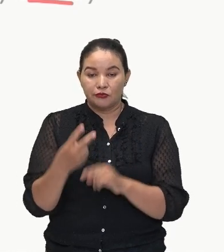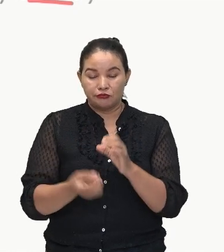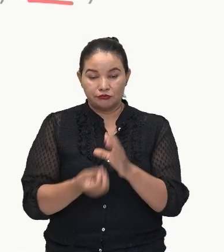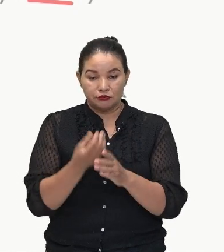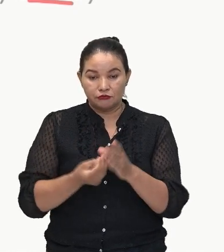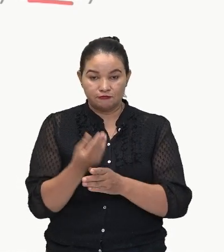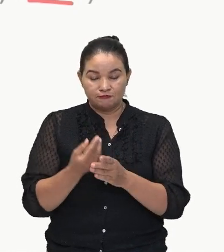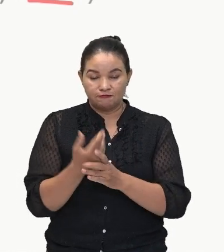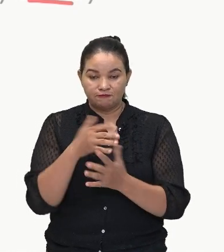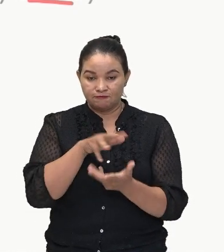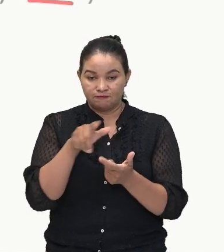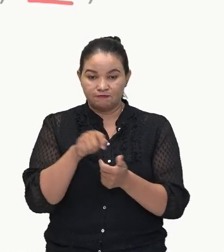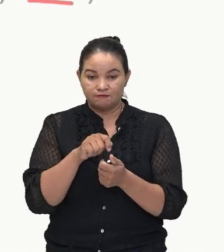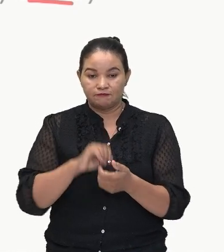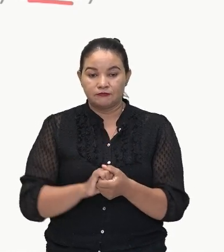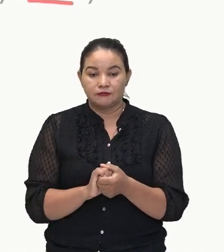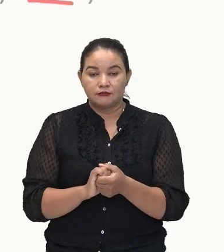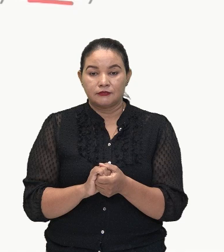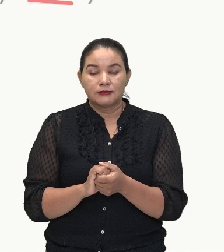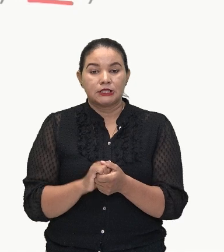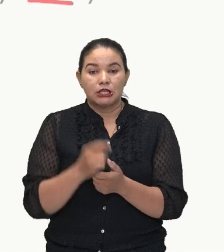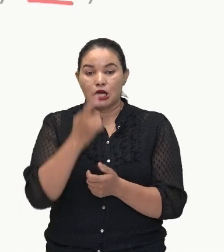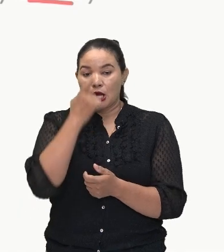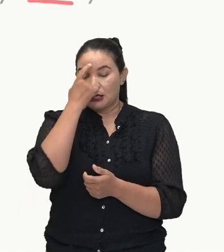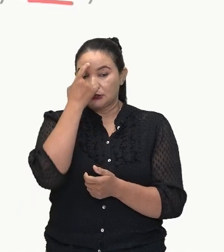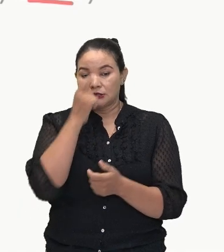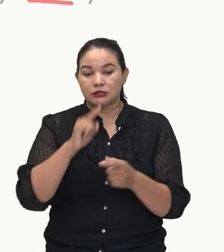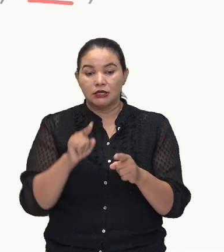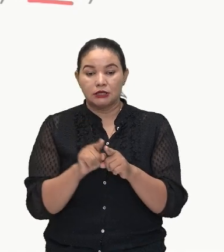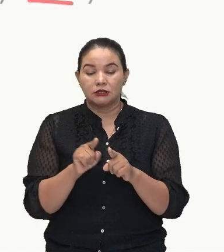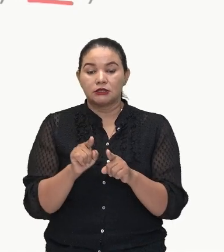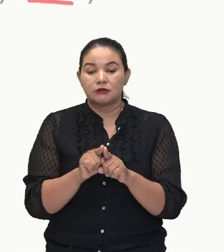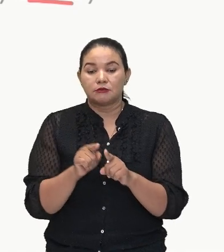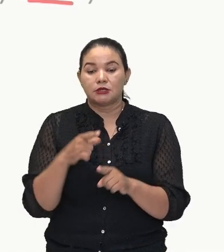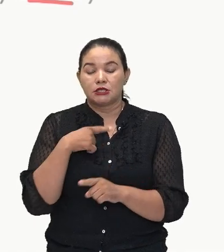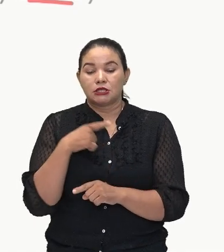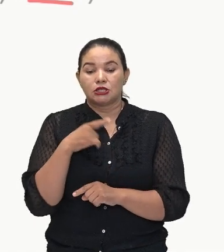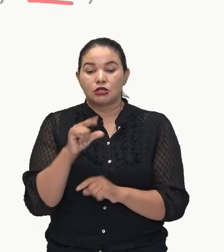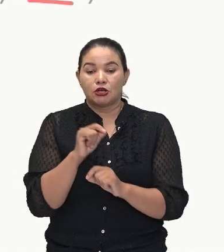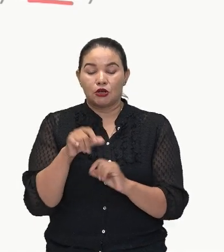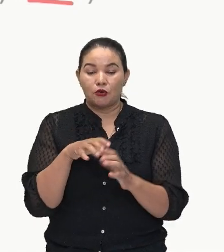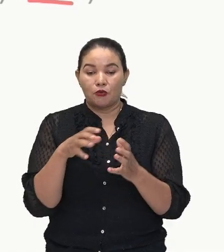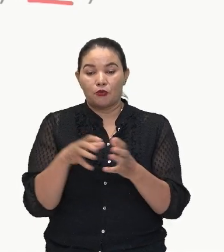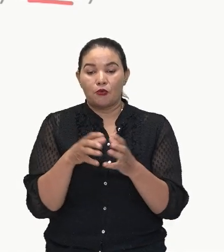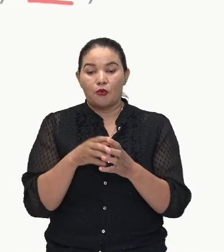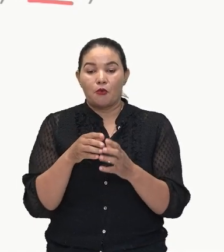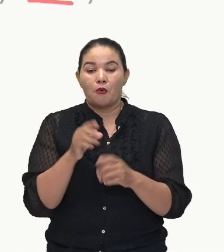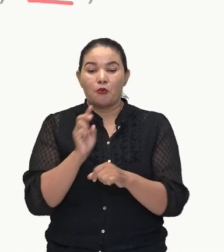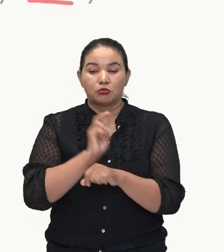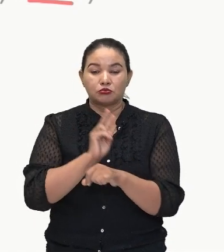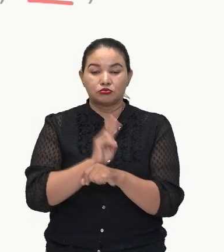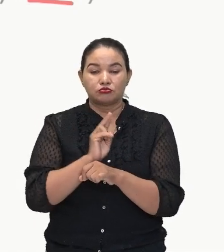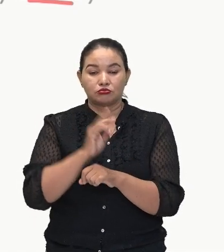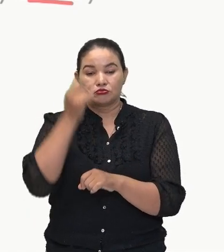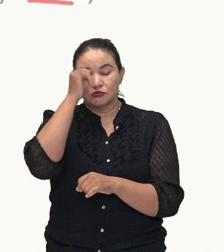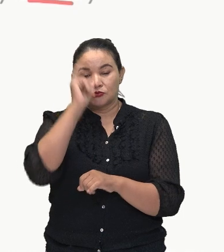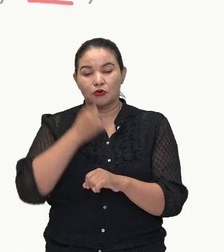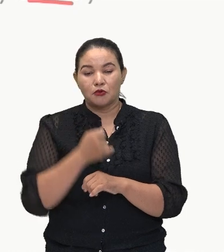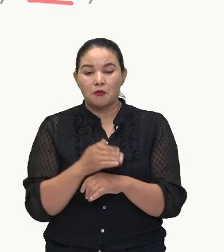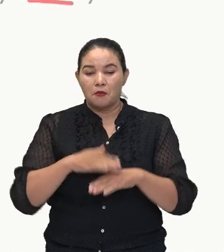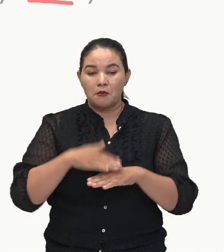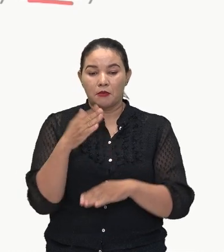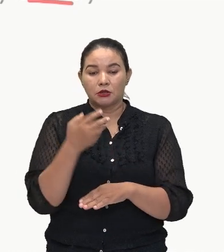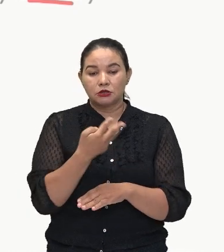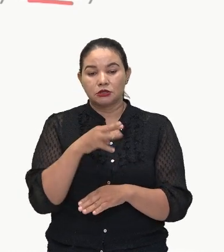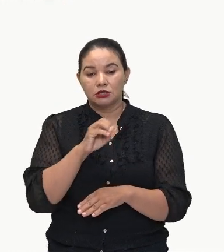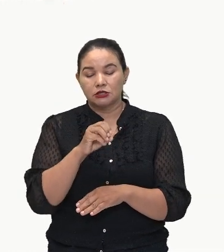mundial. A Índia ainda tem o maior rebanho bovino do mundo. Em 2017 eram mais de 300